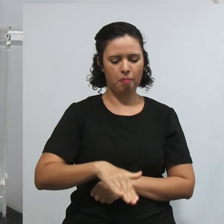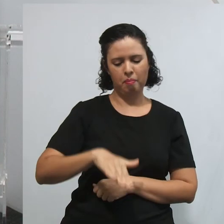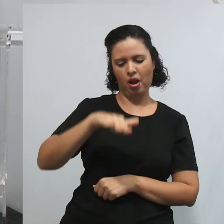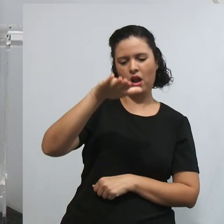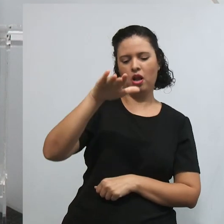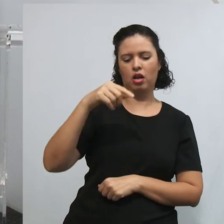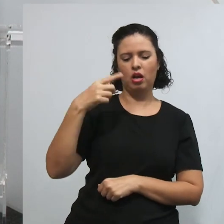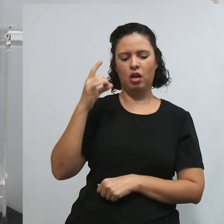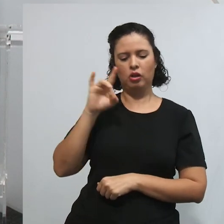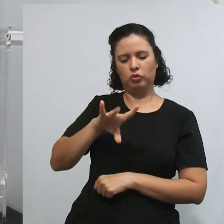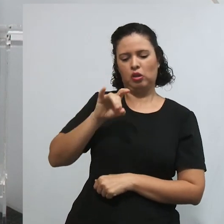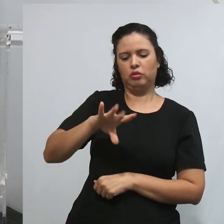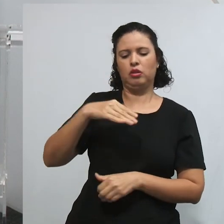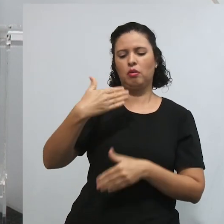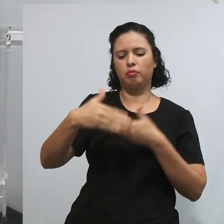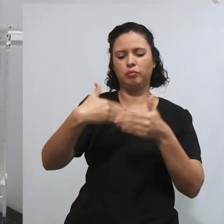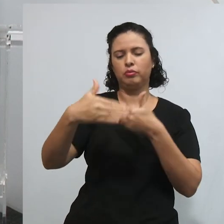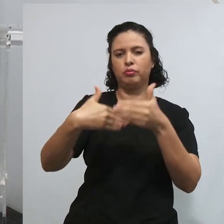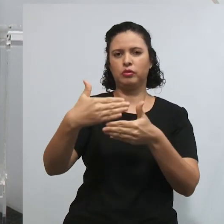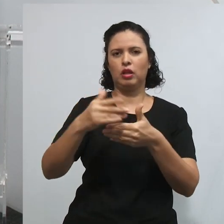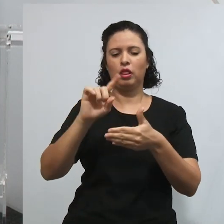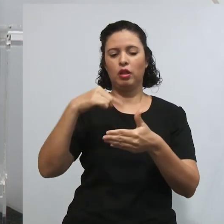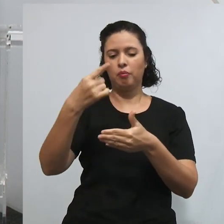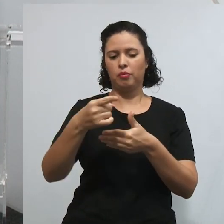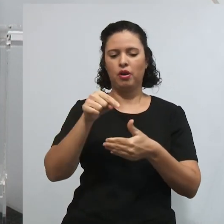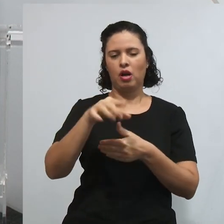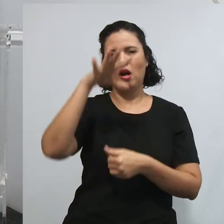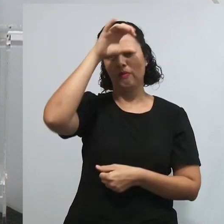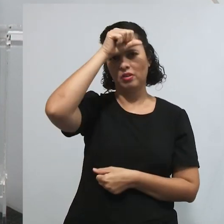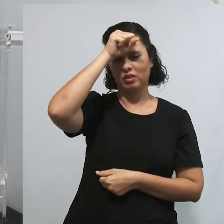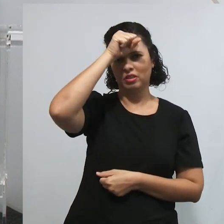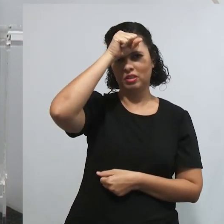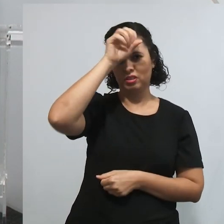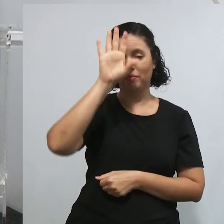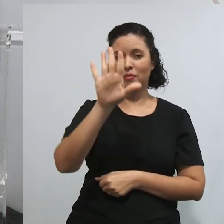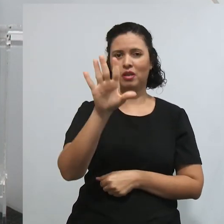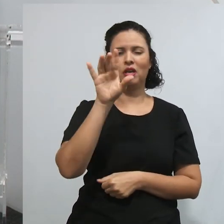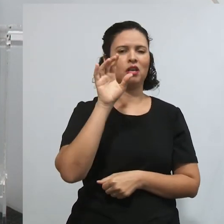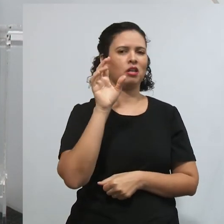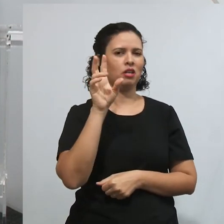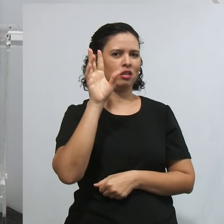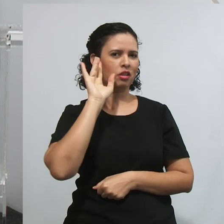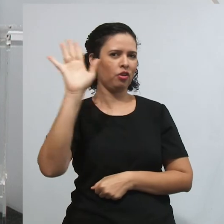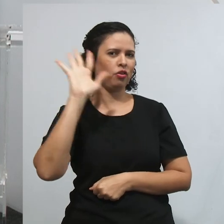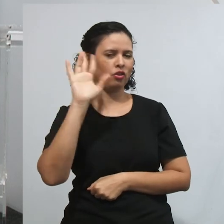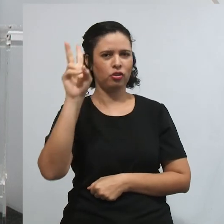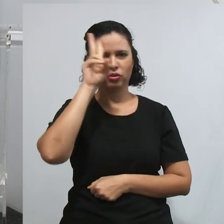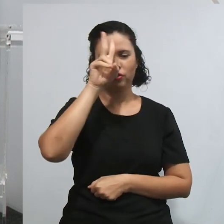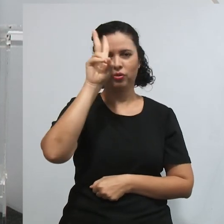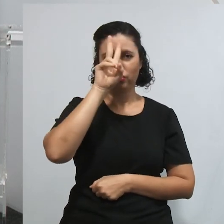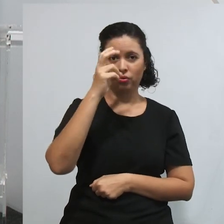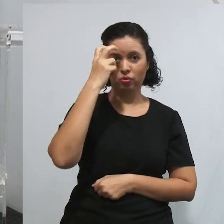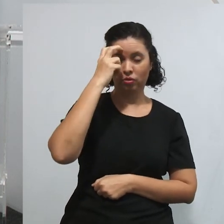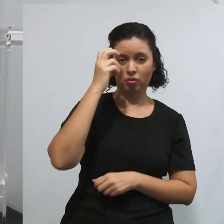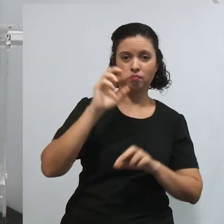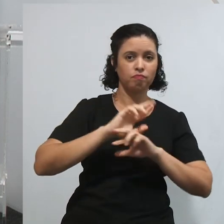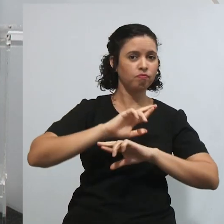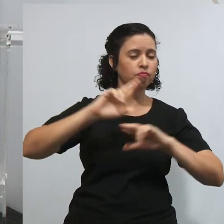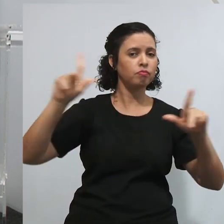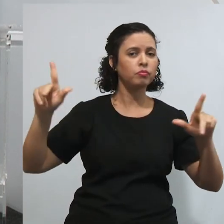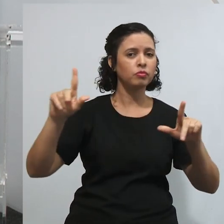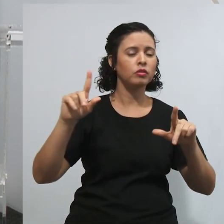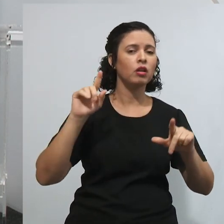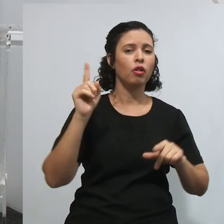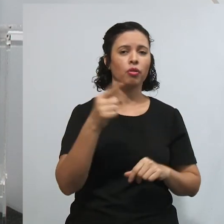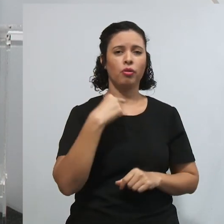desenvolver e só depois que ela se desenvolvesse é que ela poderia aprender. A teoria histórico-cultural ela não acredita nisso, pelo contrário, ela acredita que